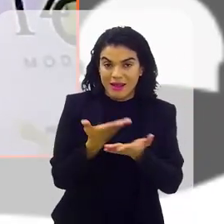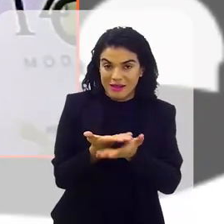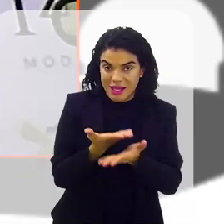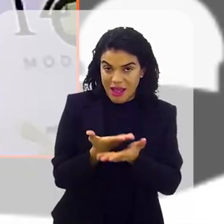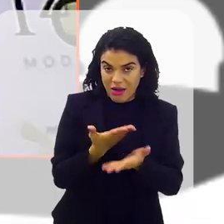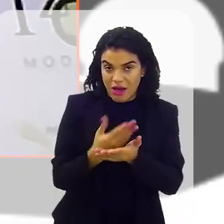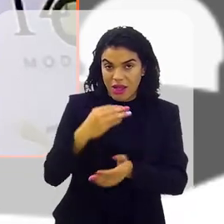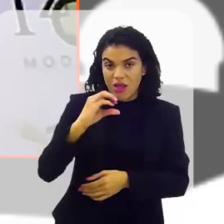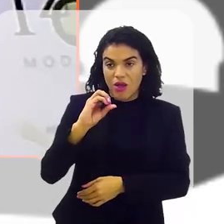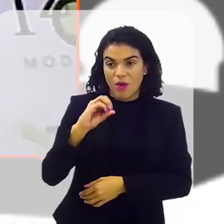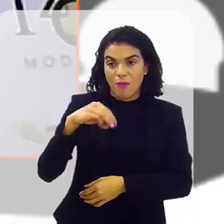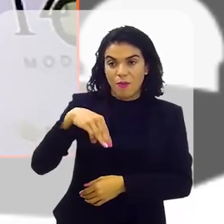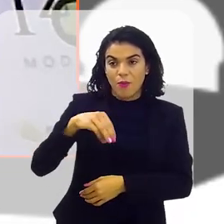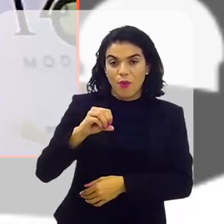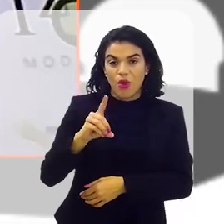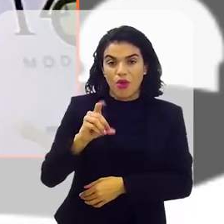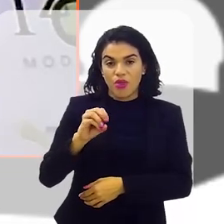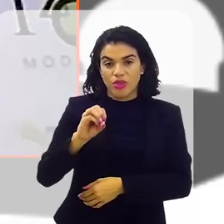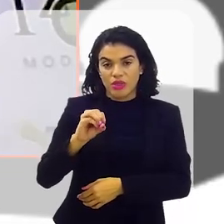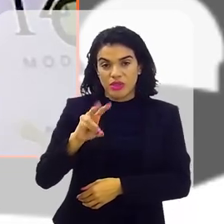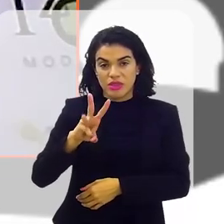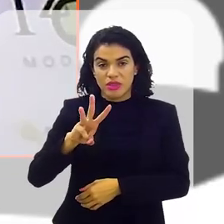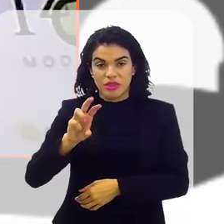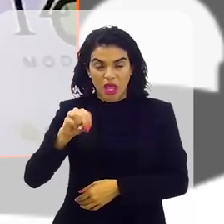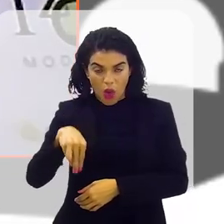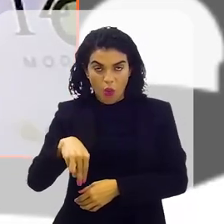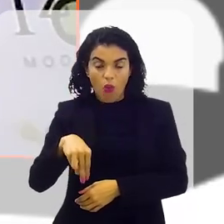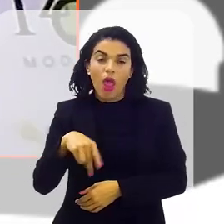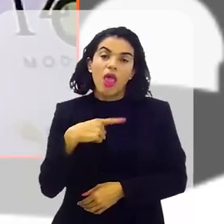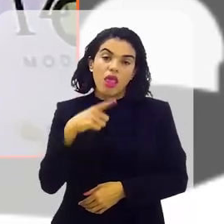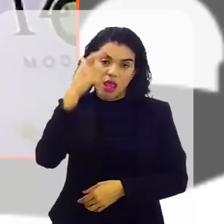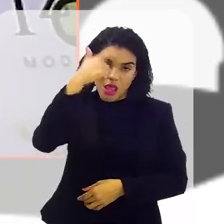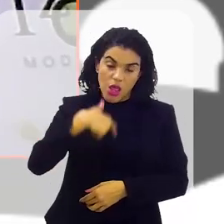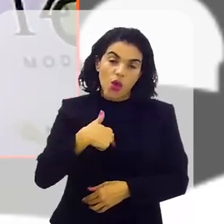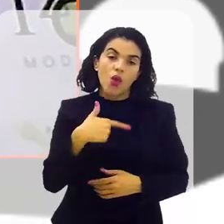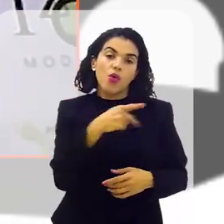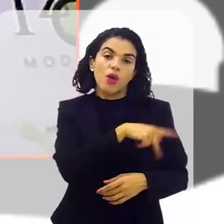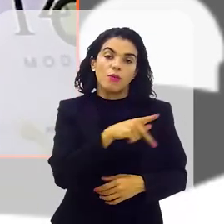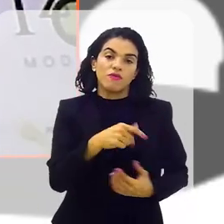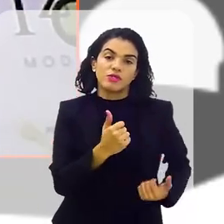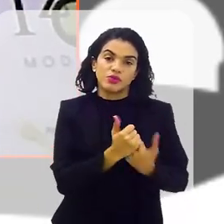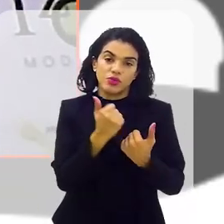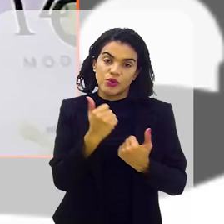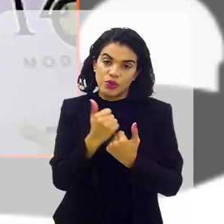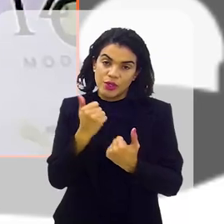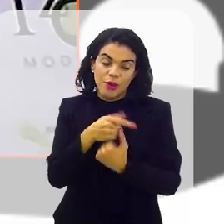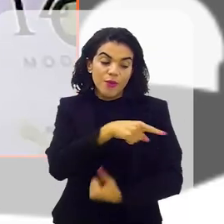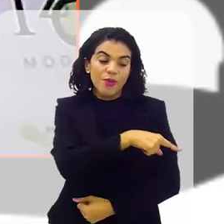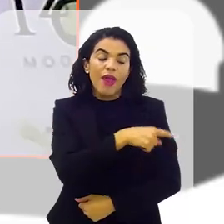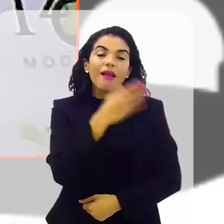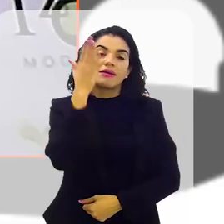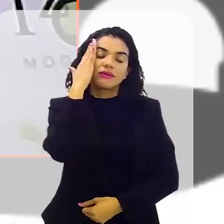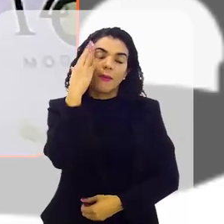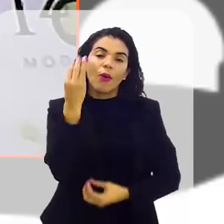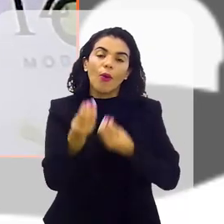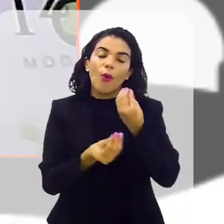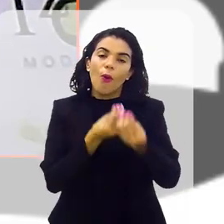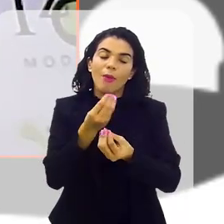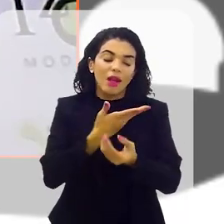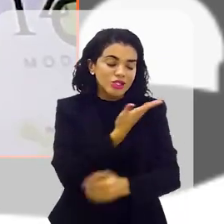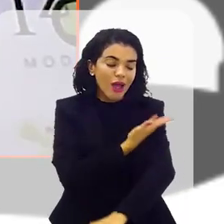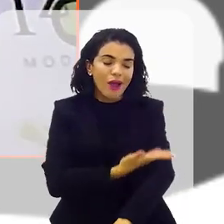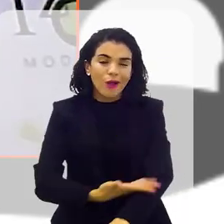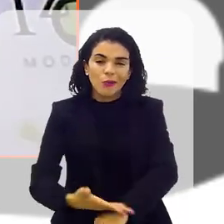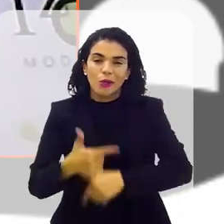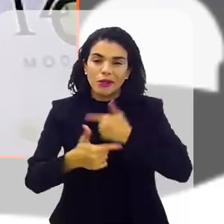do projeto modal são só eu e uma professora Assistente porque porque ela entende a minha maneira e ela